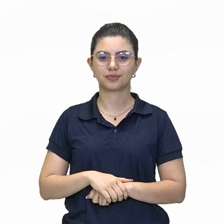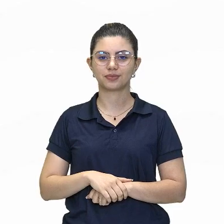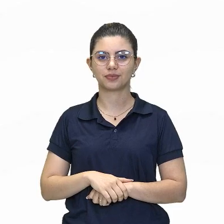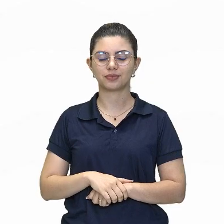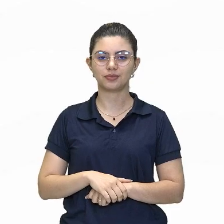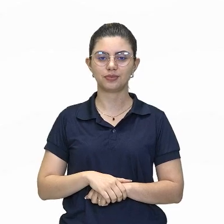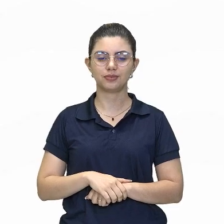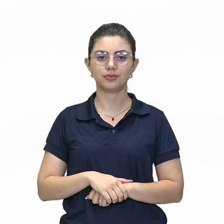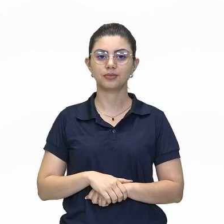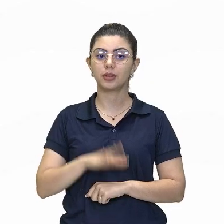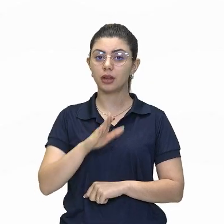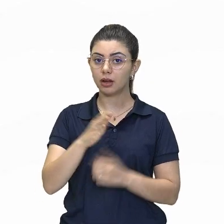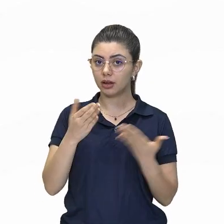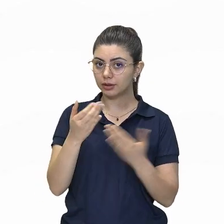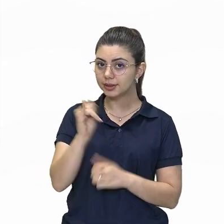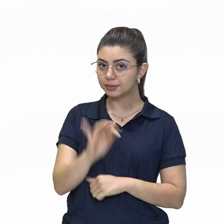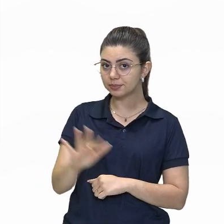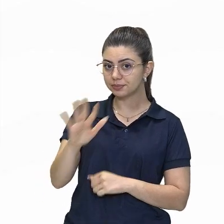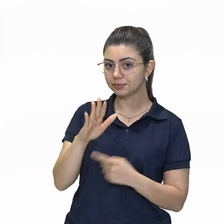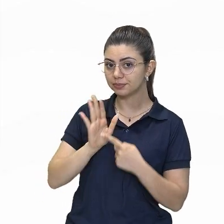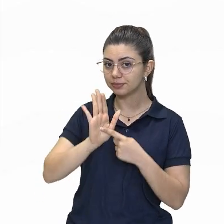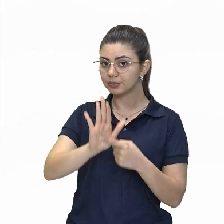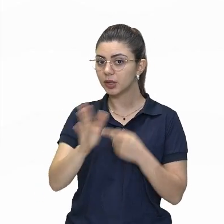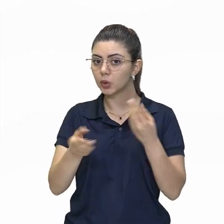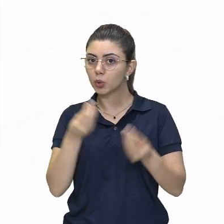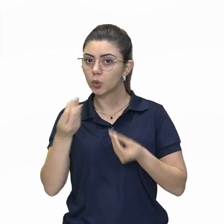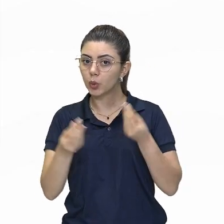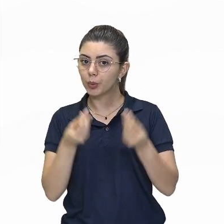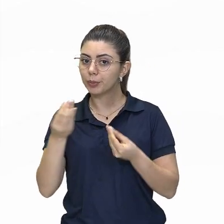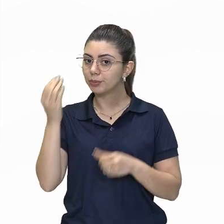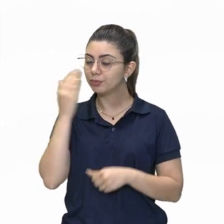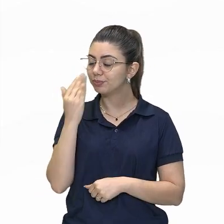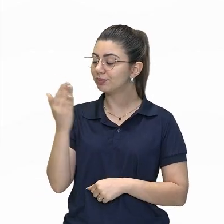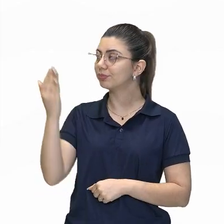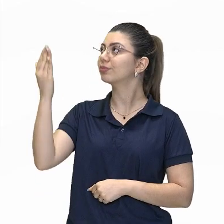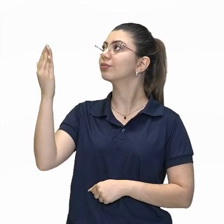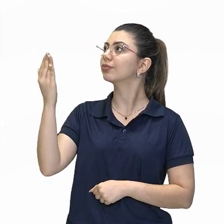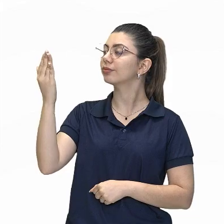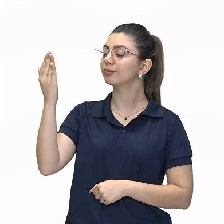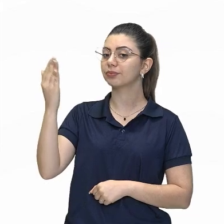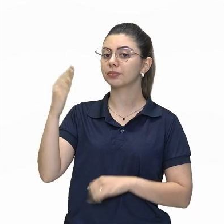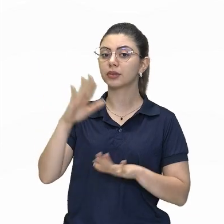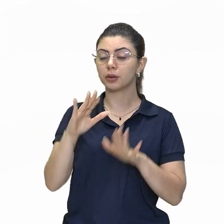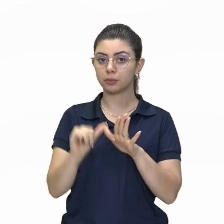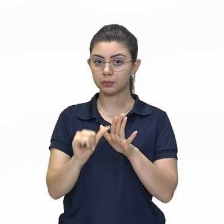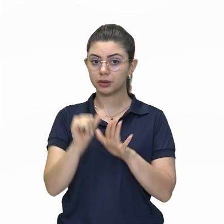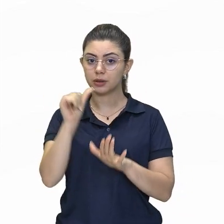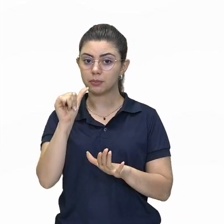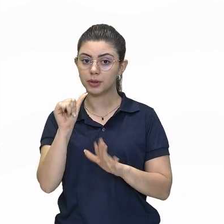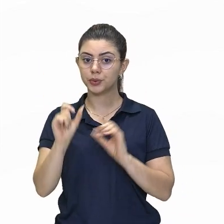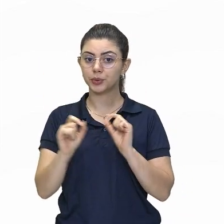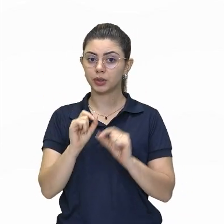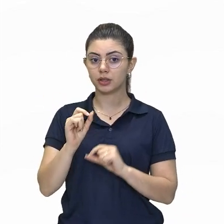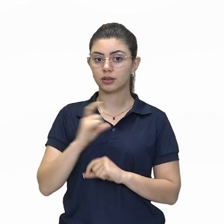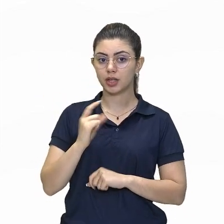nós temos aí uma imagem, olha só, para tentar explicar para você como isso acontece. Primeiro a gente tem aqui um núcleo